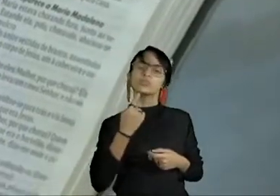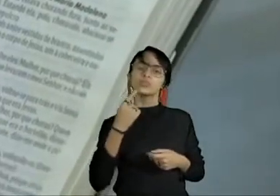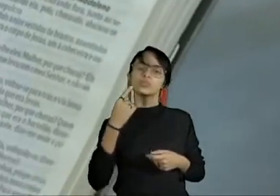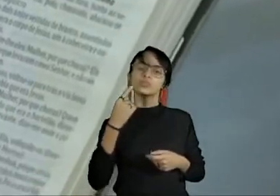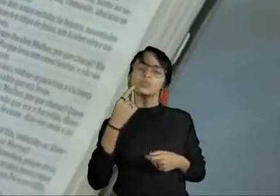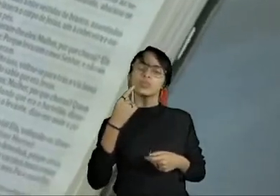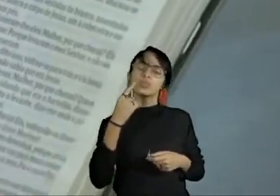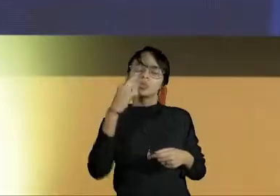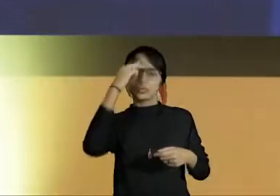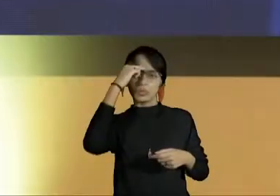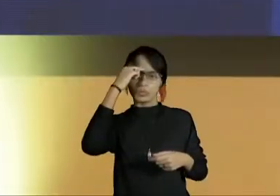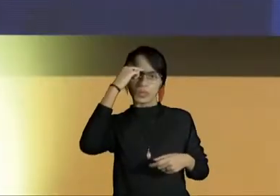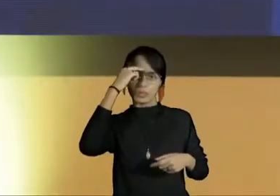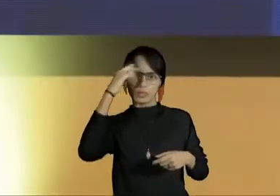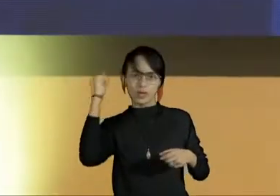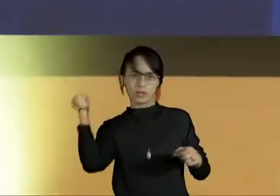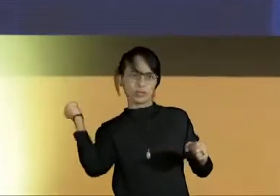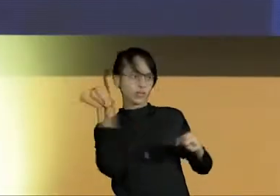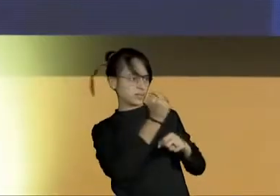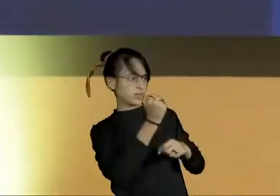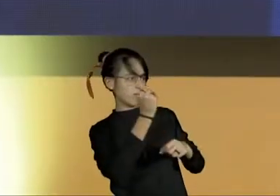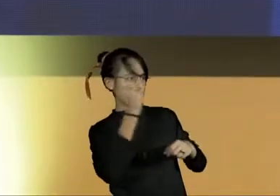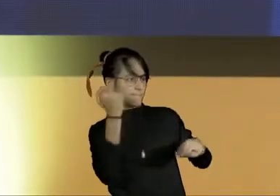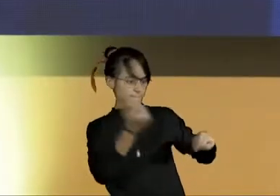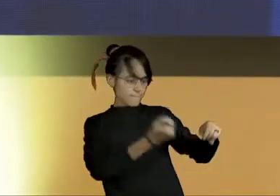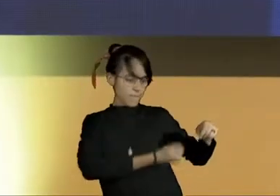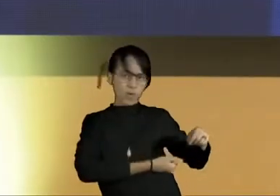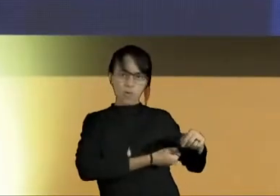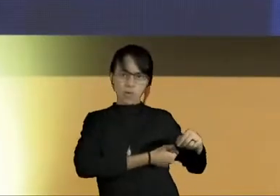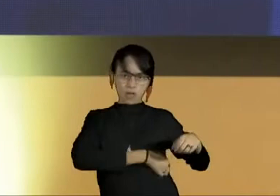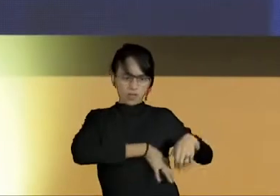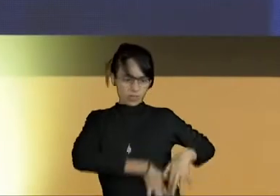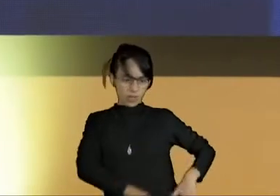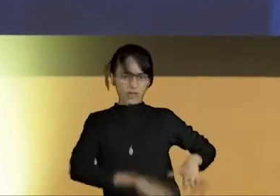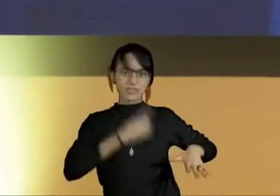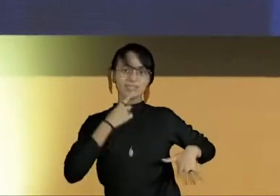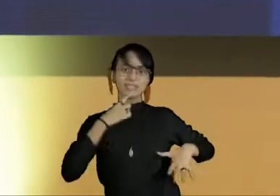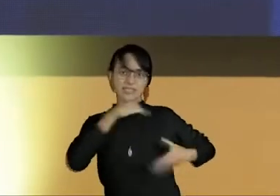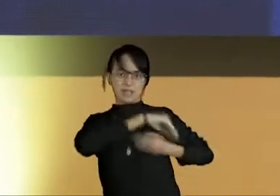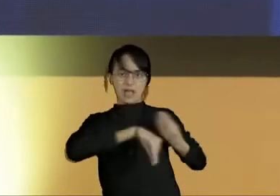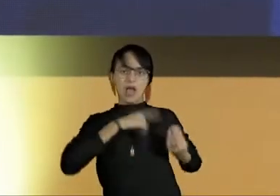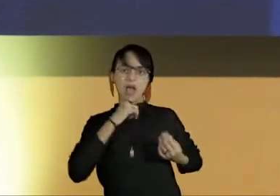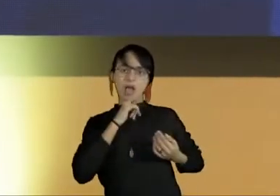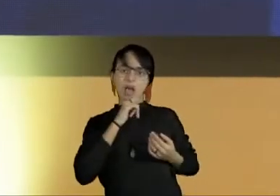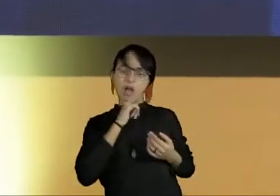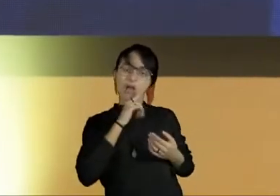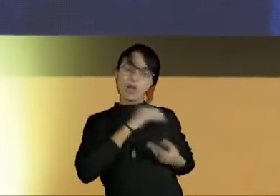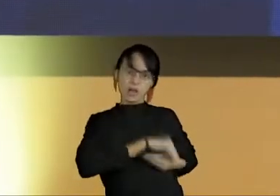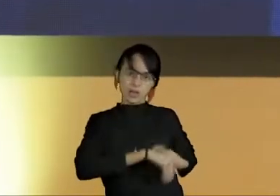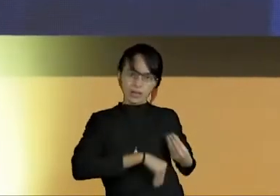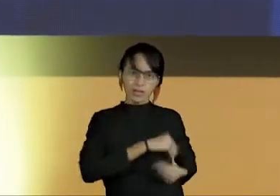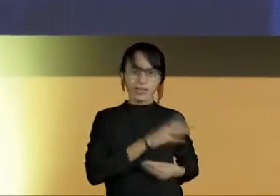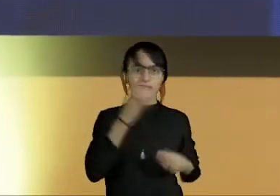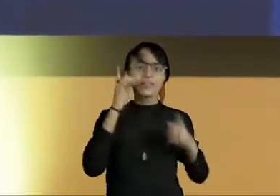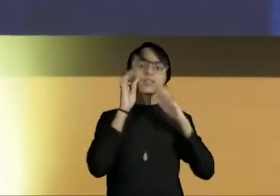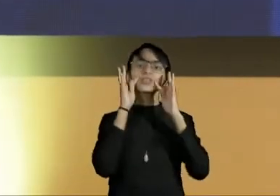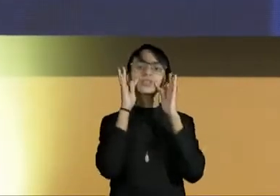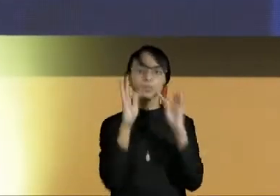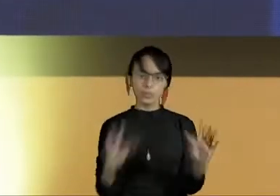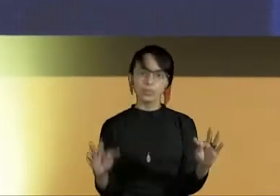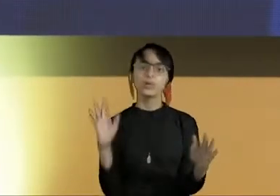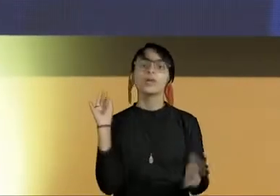transpassou-lhe o lado com uma lança e imediatamente saiu sangue e água. E aquele que viu isto testificou que o seu